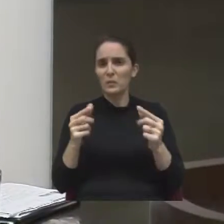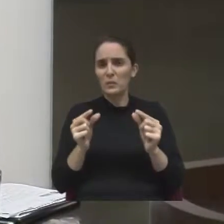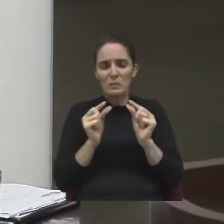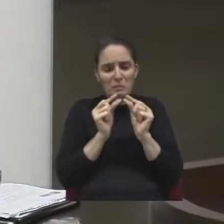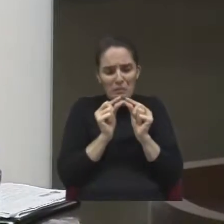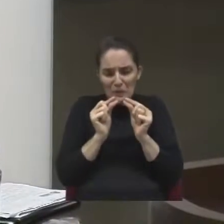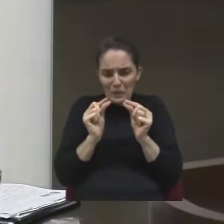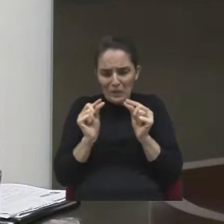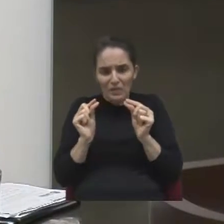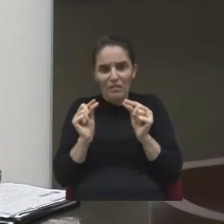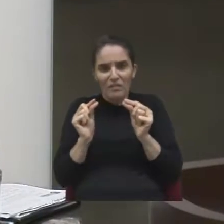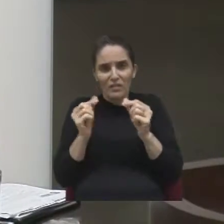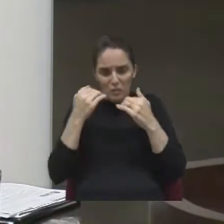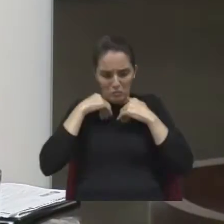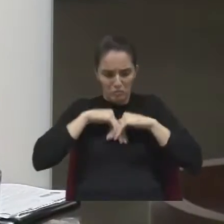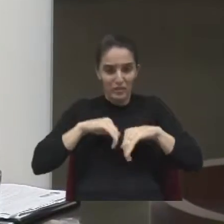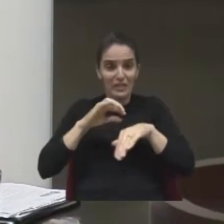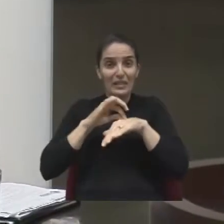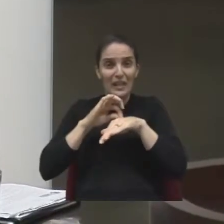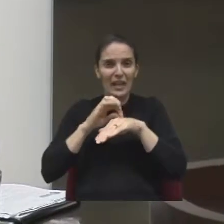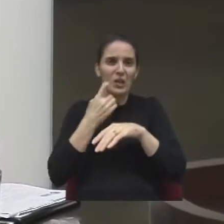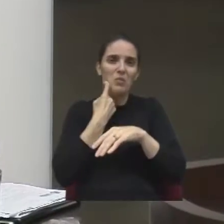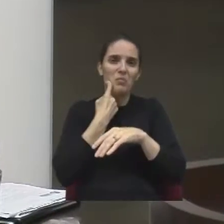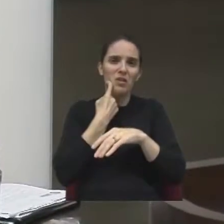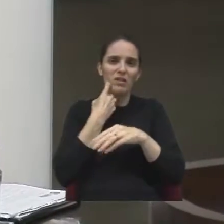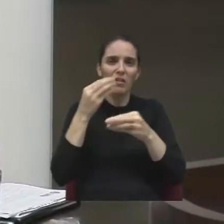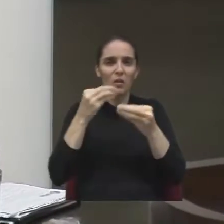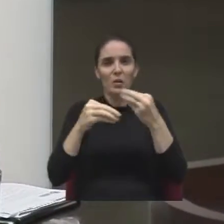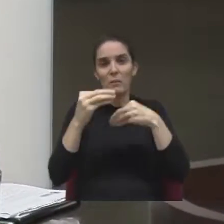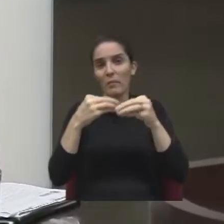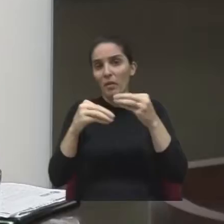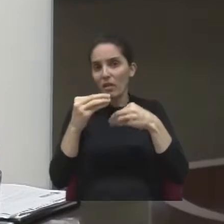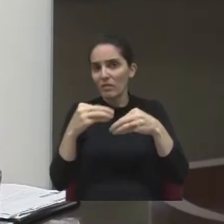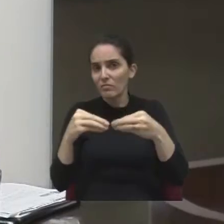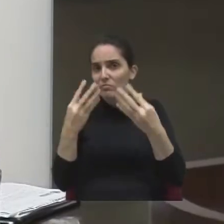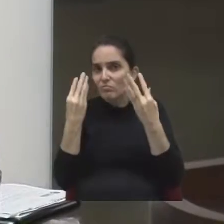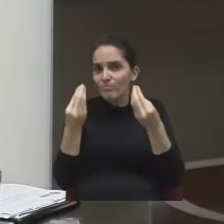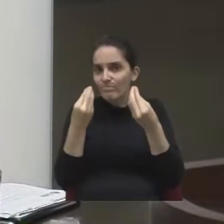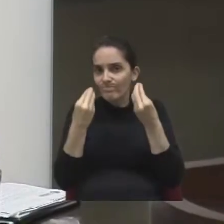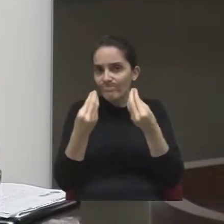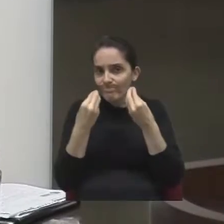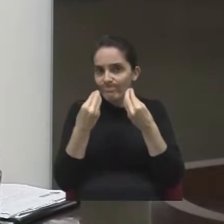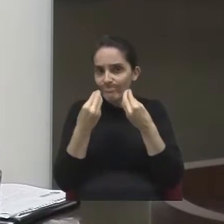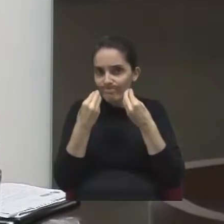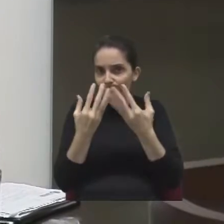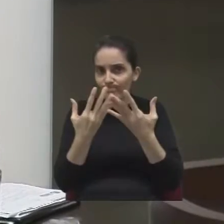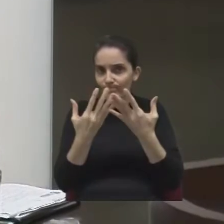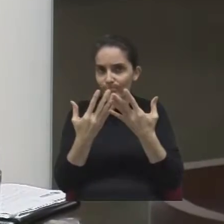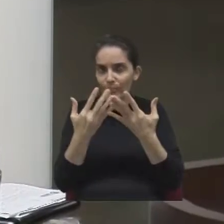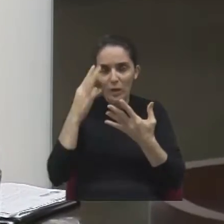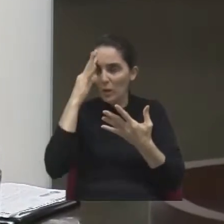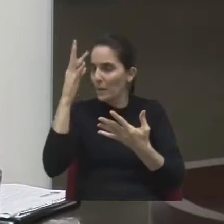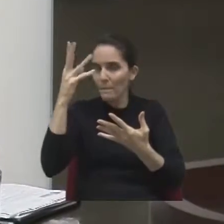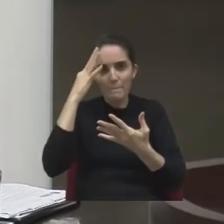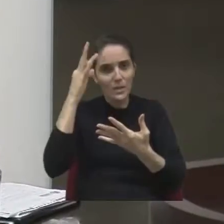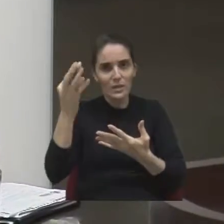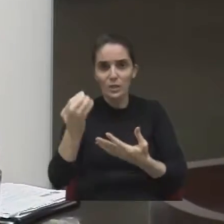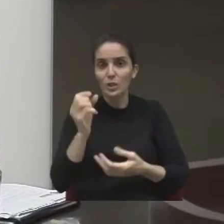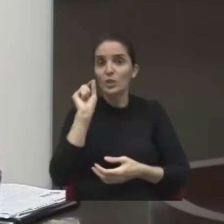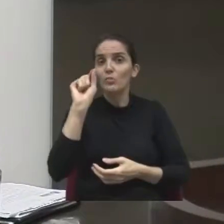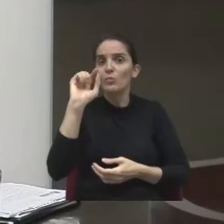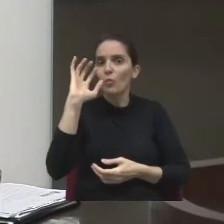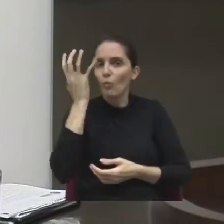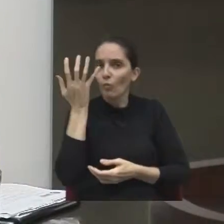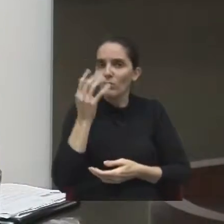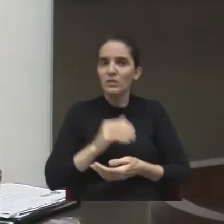própria carne de plástico. Olha isso. A gente não tem noção, né, muitas vezes, do que está acontecendo, como também vi